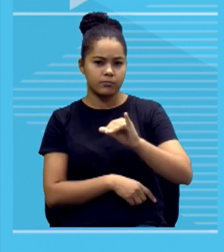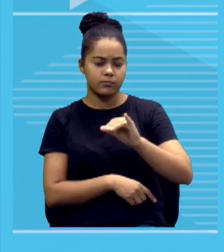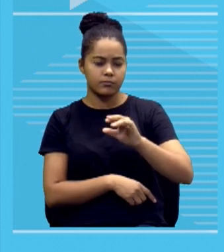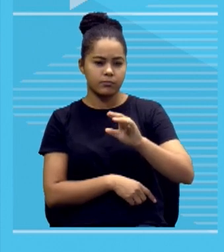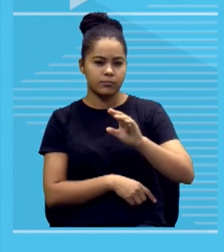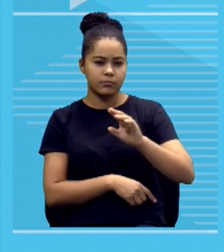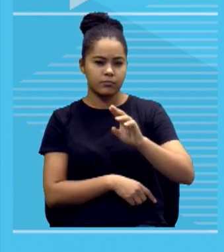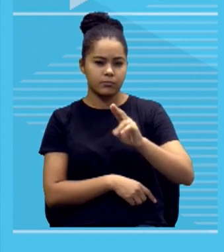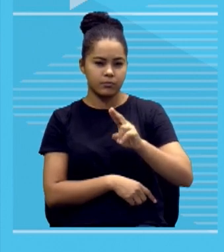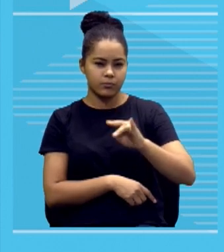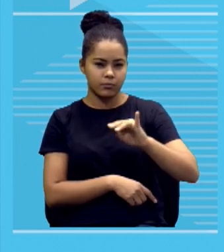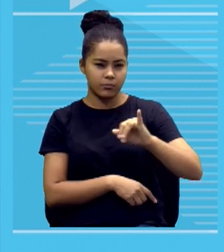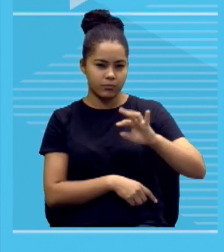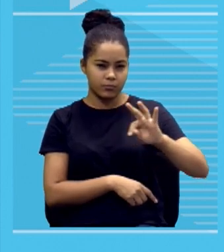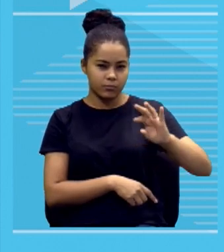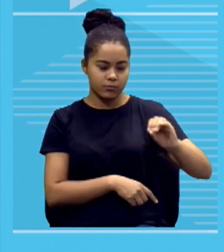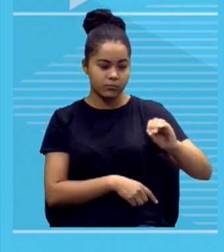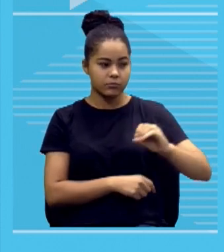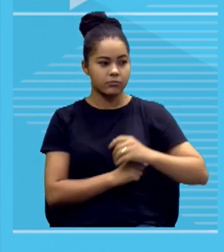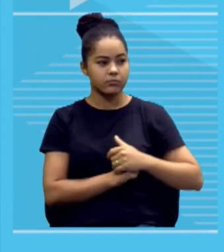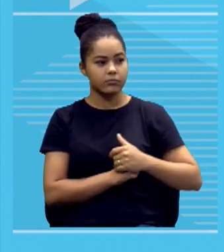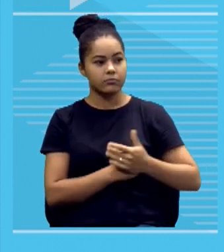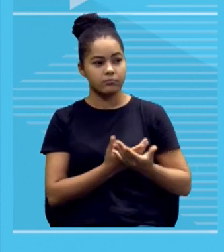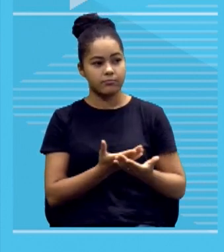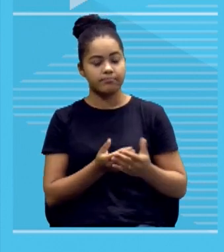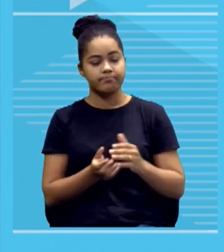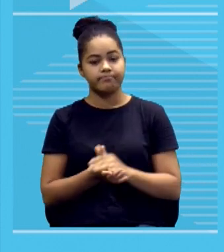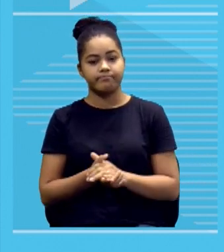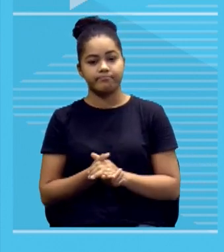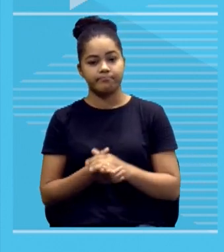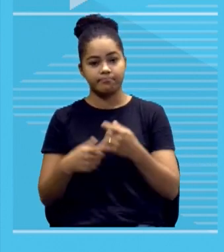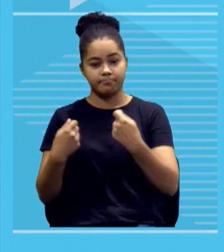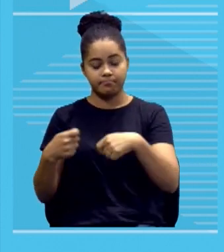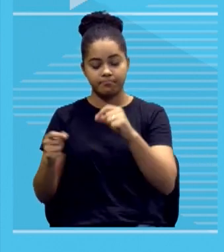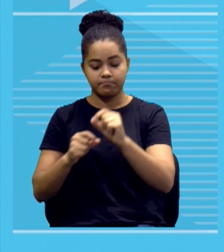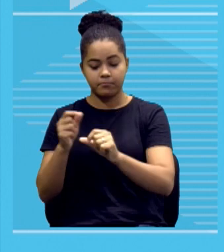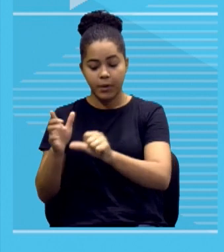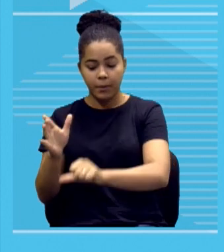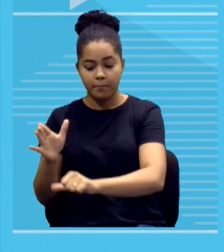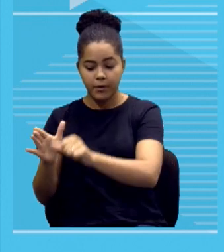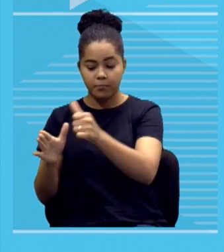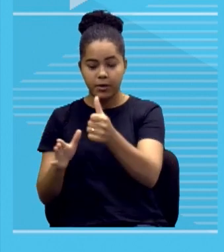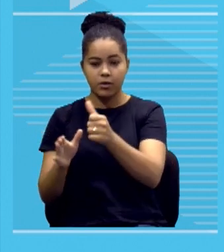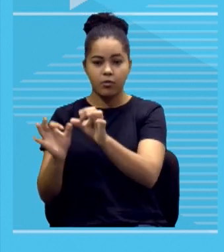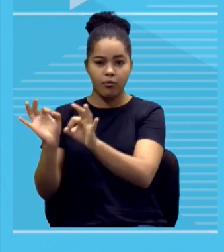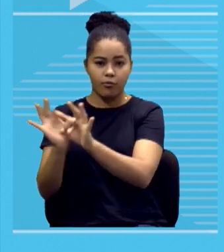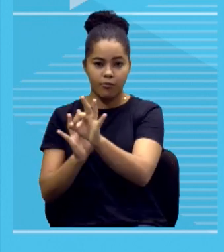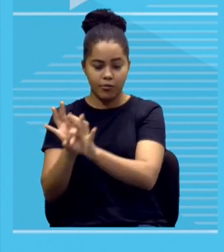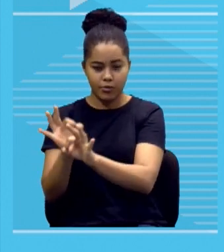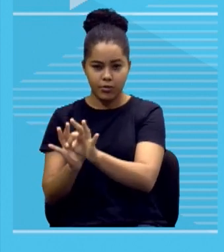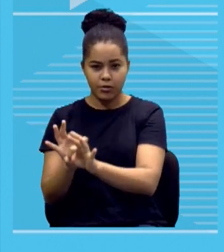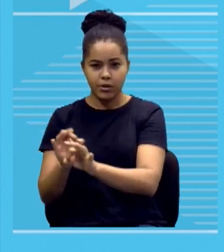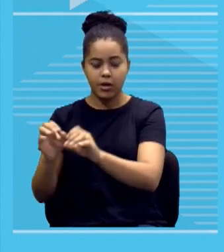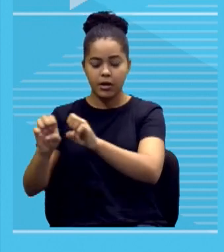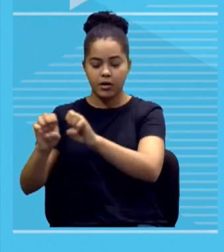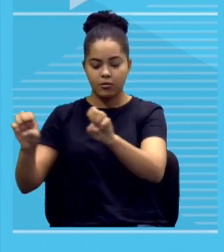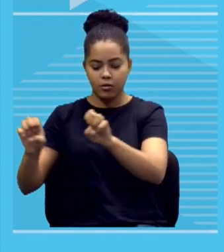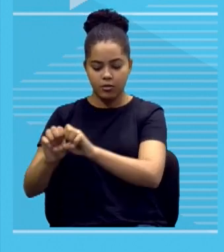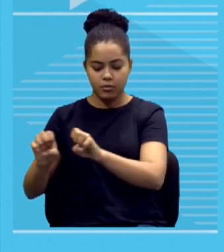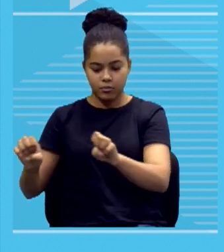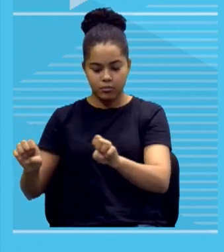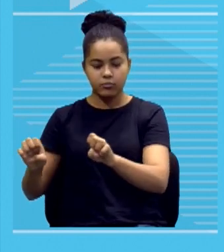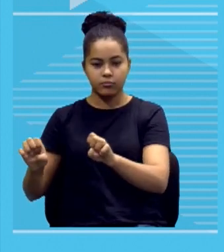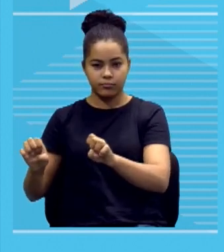questão em 3 partes. A primeira é você montar as 2 equações de gerador, tá bom? A cada